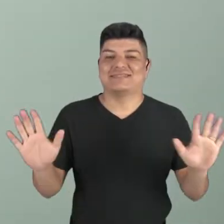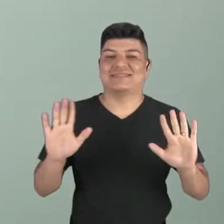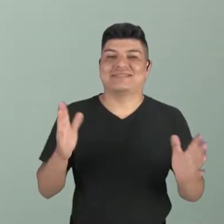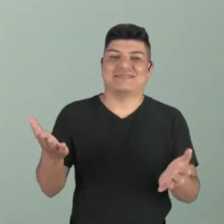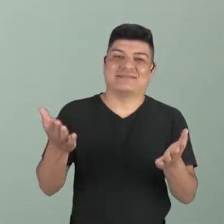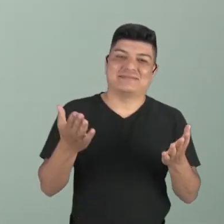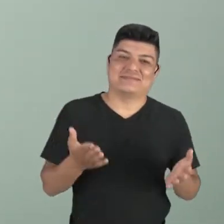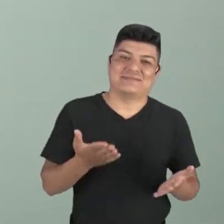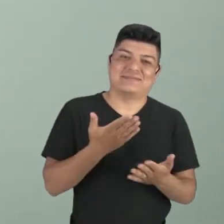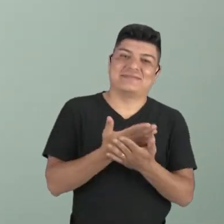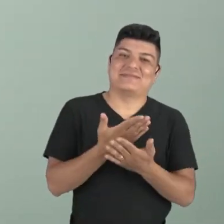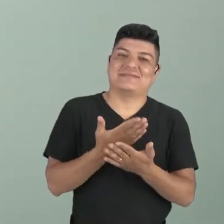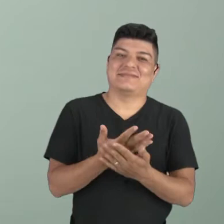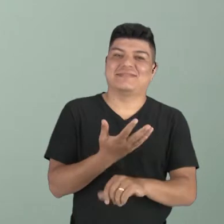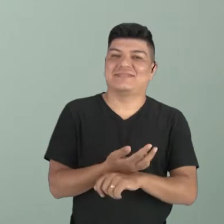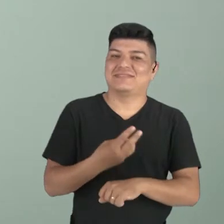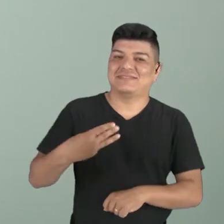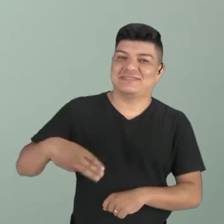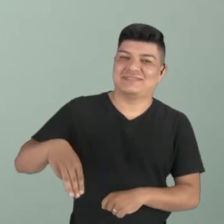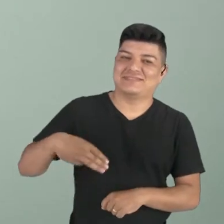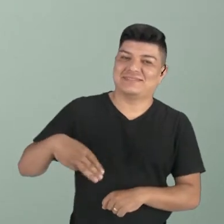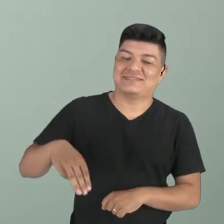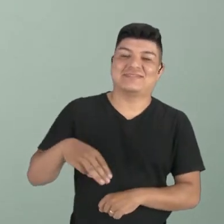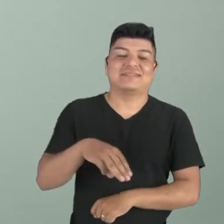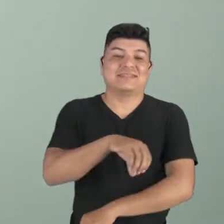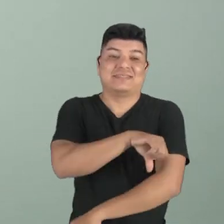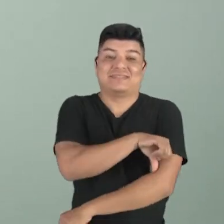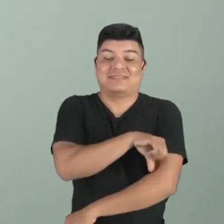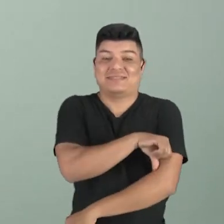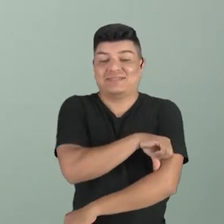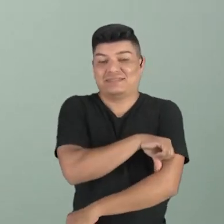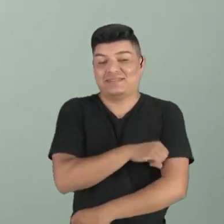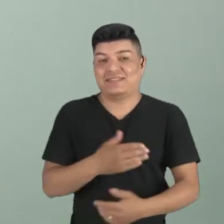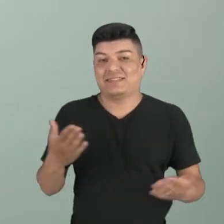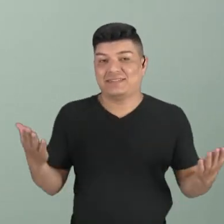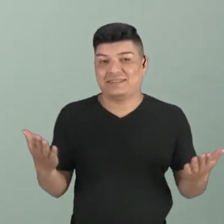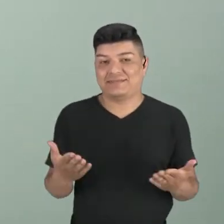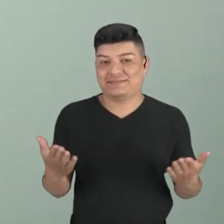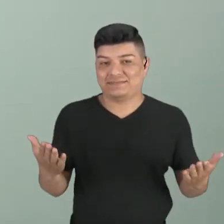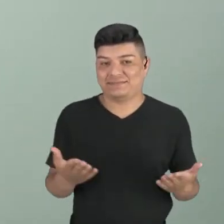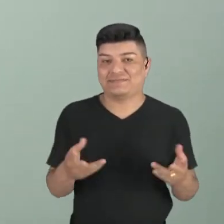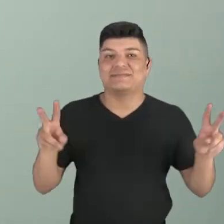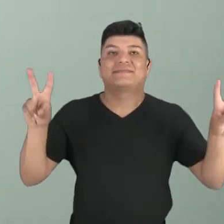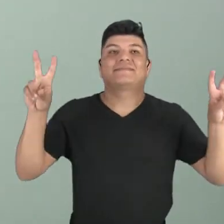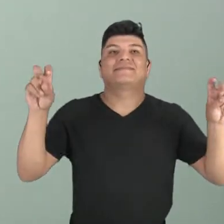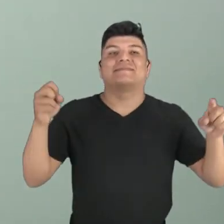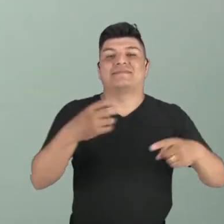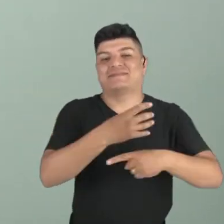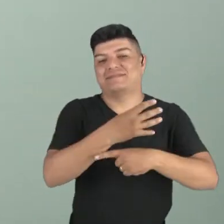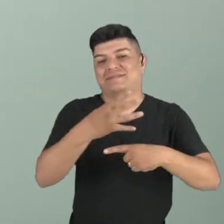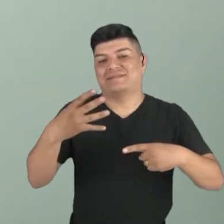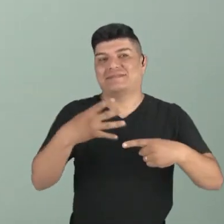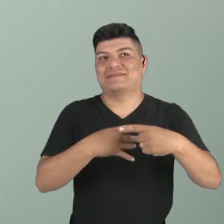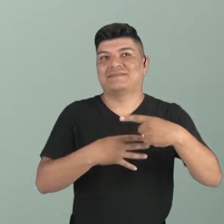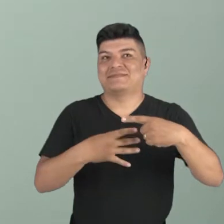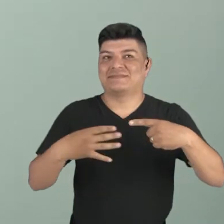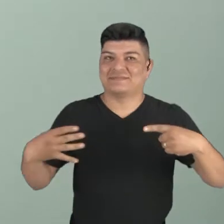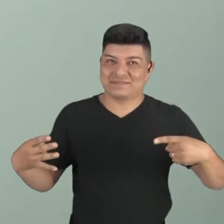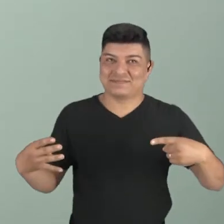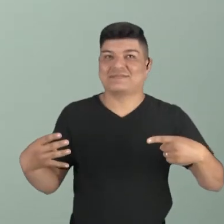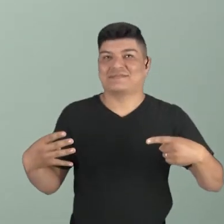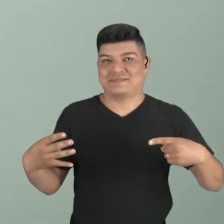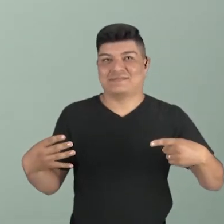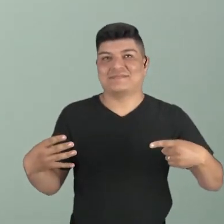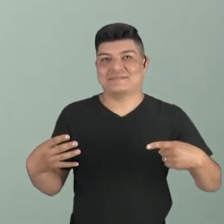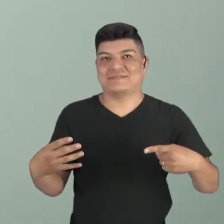Olá, sejam bem-vindos a mais uma aula de matemática do nono ano. A nossa aula de hoje vai falar sobre fração de uma dízima periódica. Eu